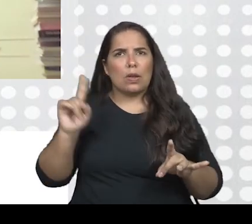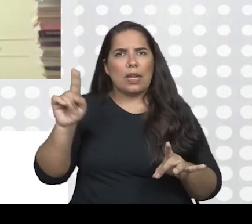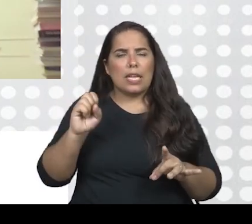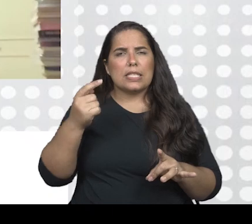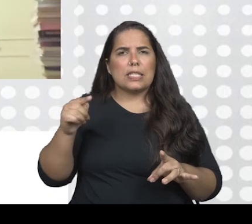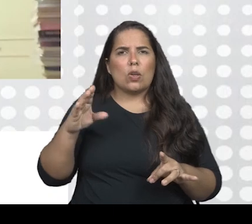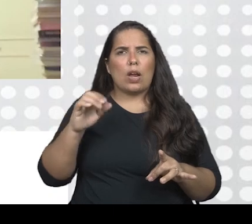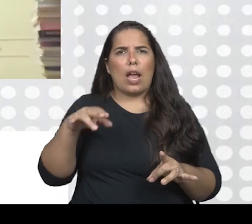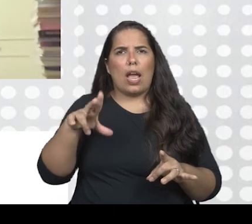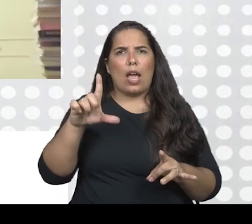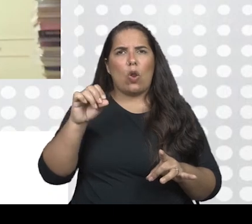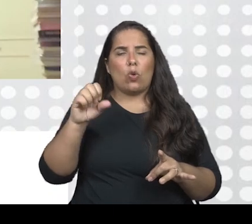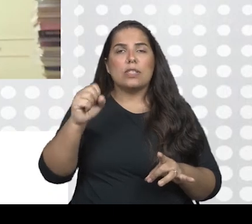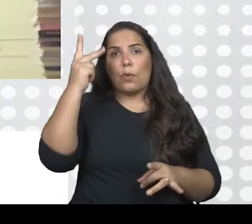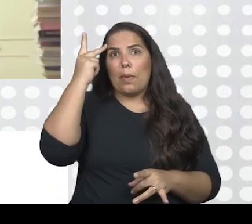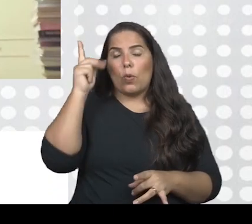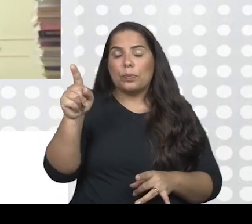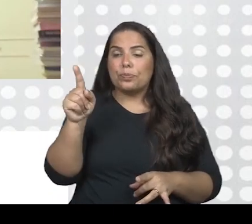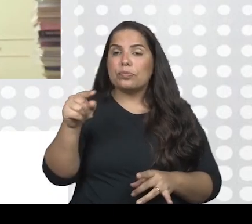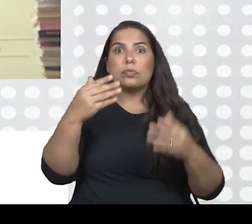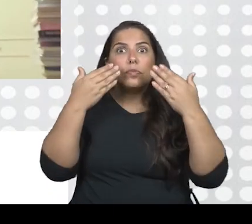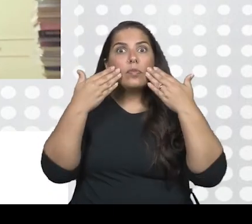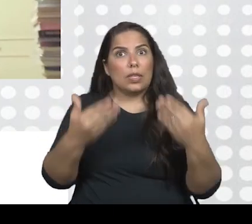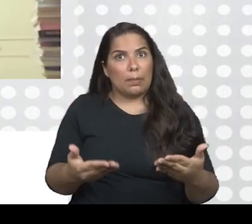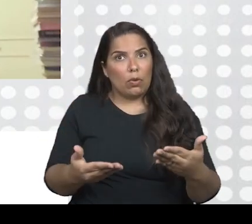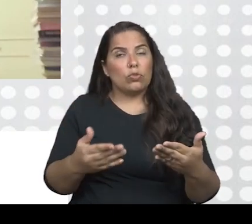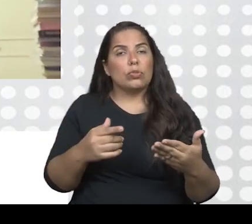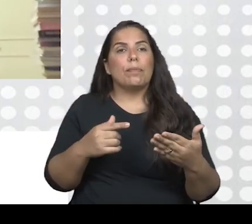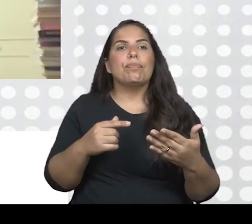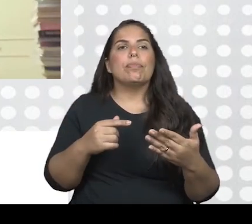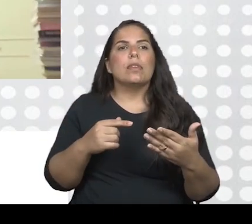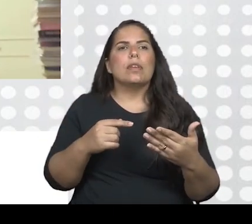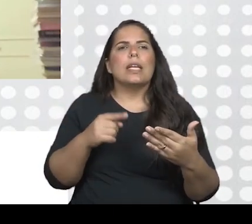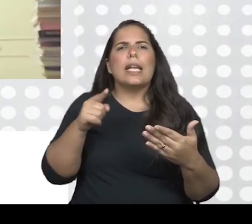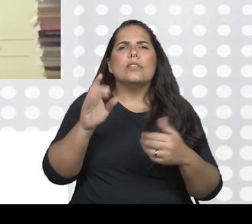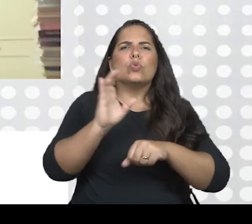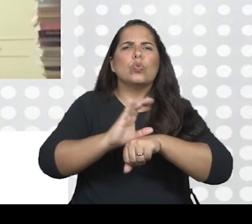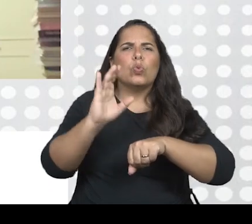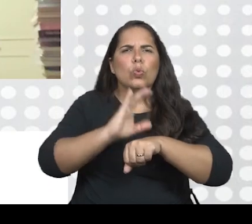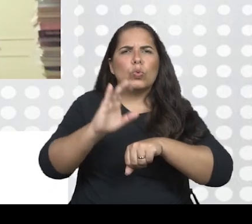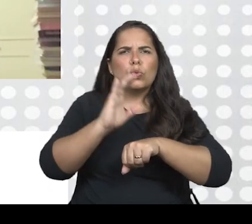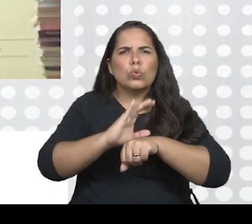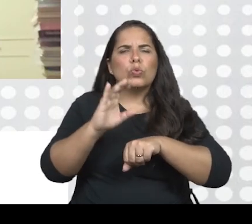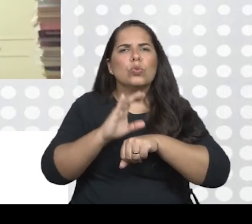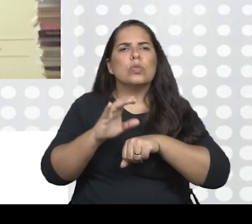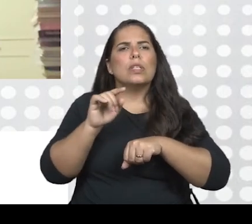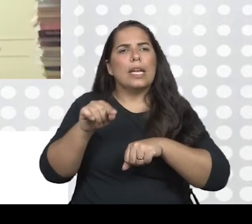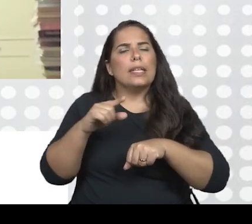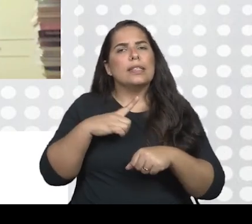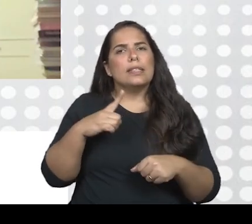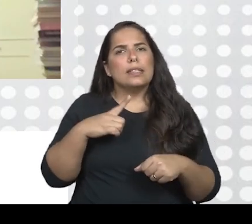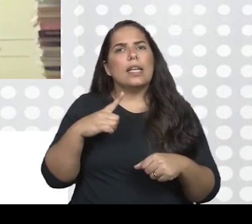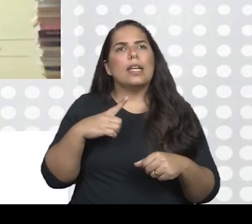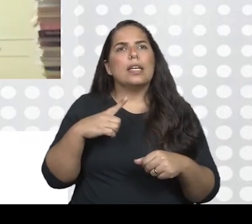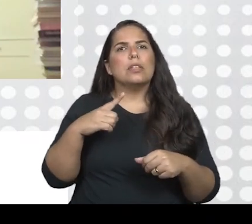São Carlos, São Paulo, que mostram que esses cursos eles seguem,